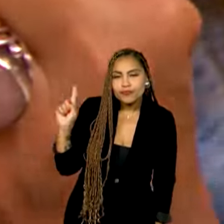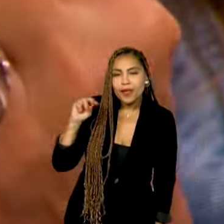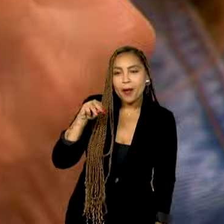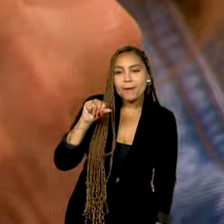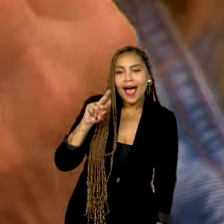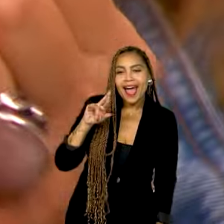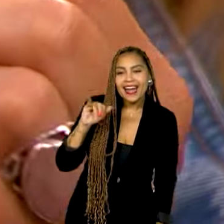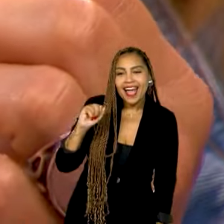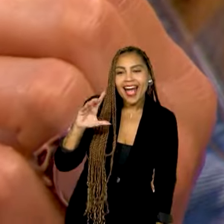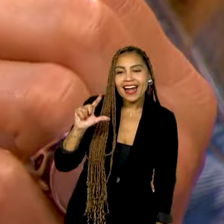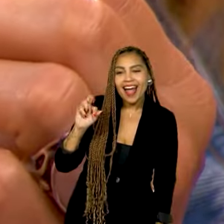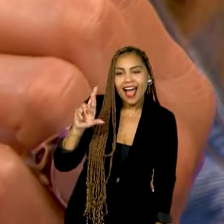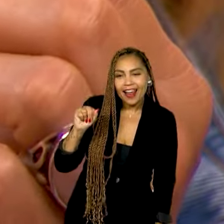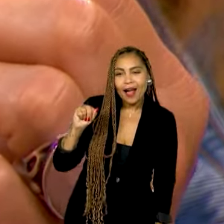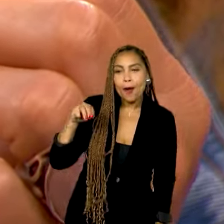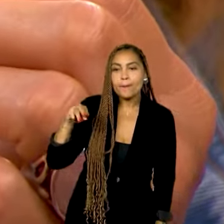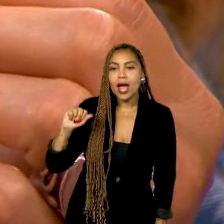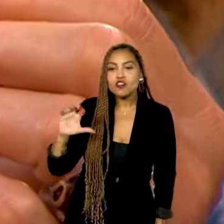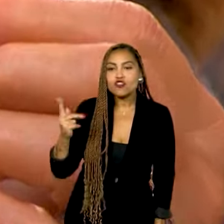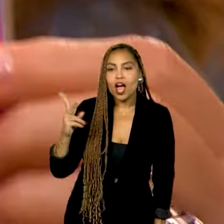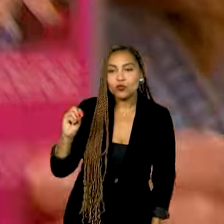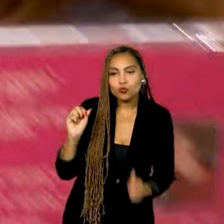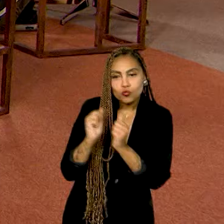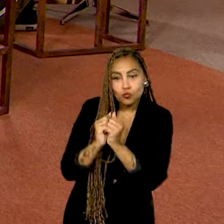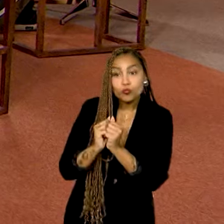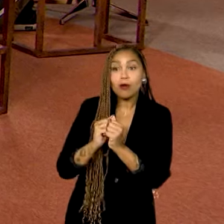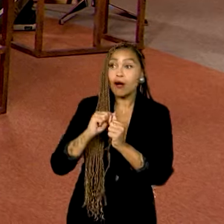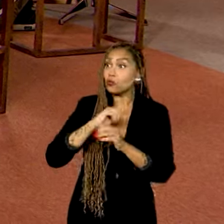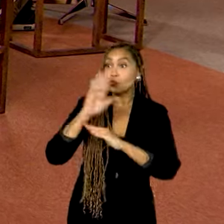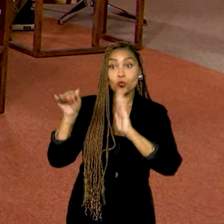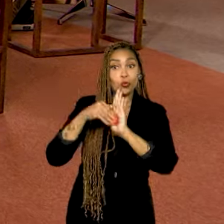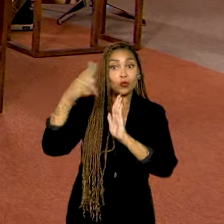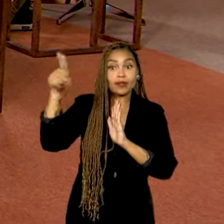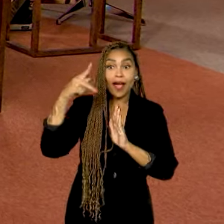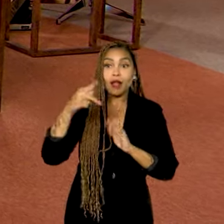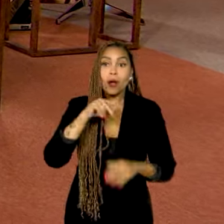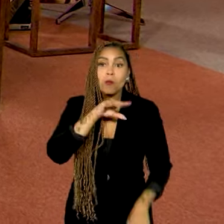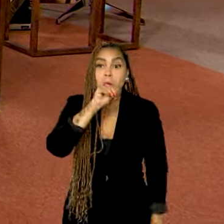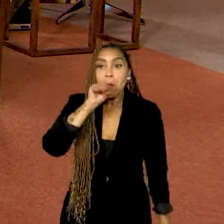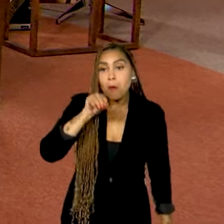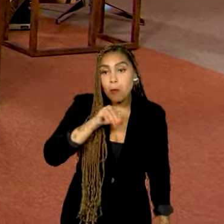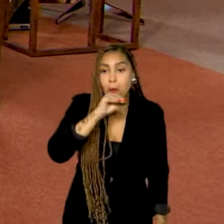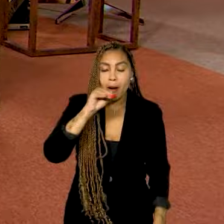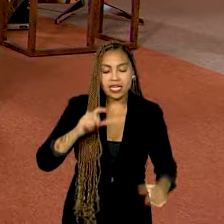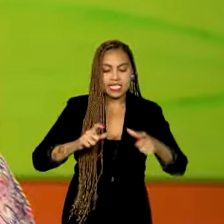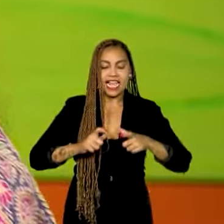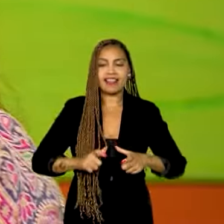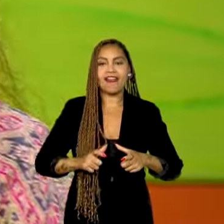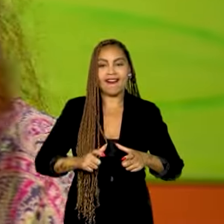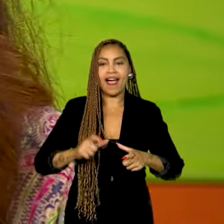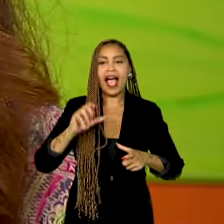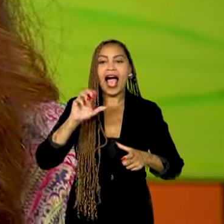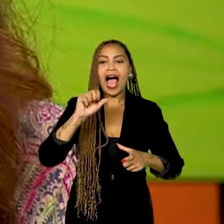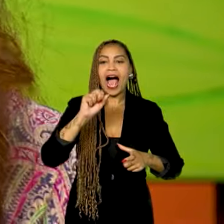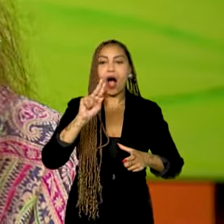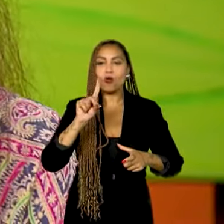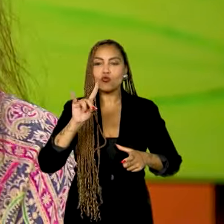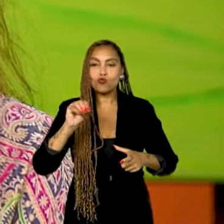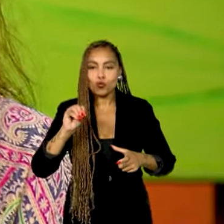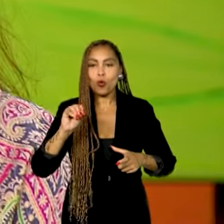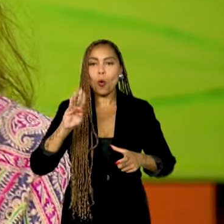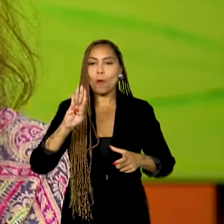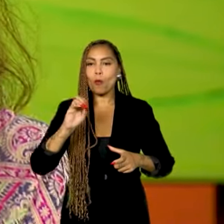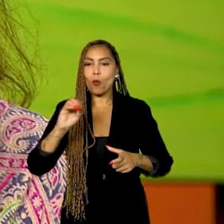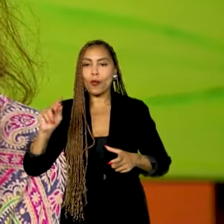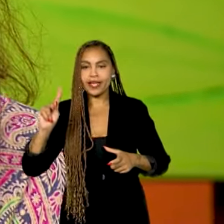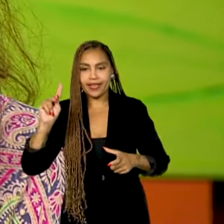bem aqui, gente. A gente ia fazer toda a obra da Maria Clara Machado em audiobook, porque na época... Que lindo. Era o que a gente tinha, audiobook. Só que aí